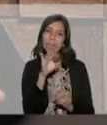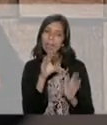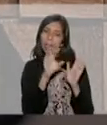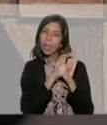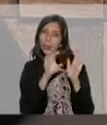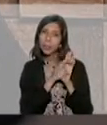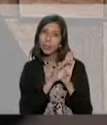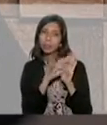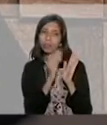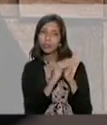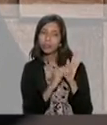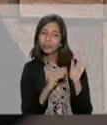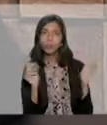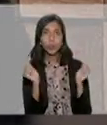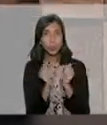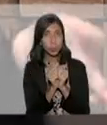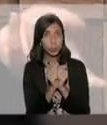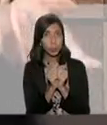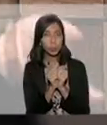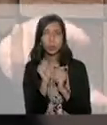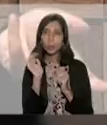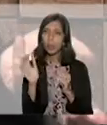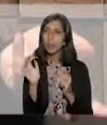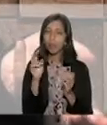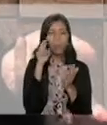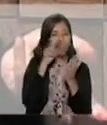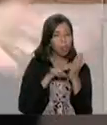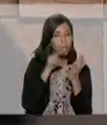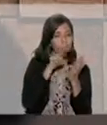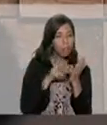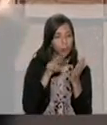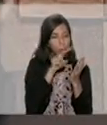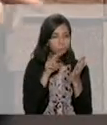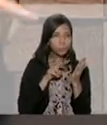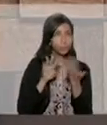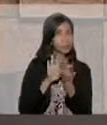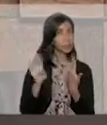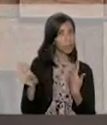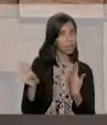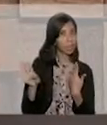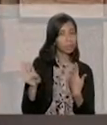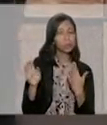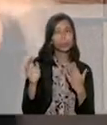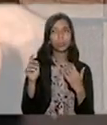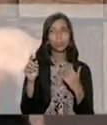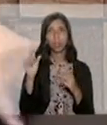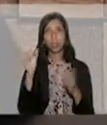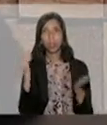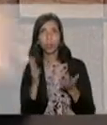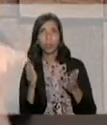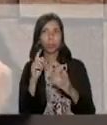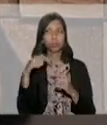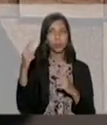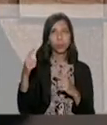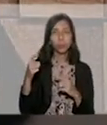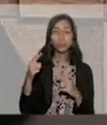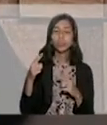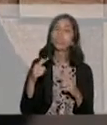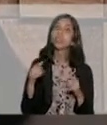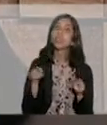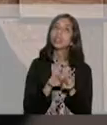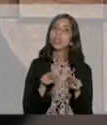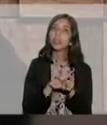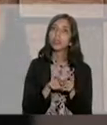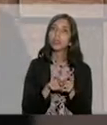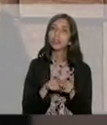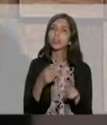capítulo juntas, mas as revisões a gente faz separadas, mas as duas revisam, uma revisa antes, outra revisa depois, os cortes a gente faz,